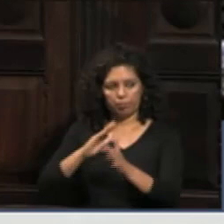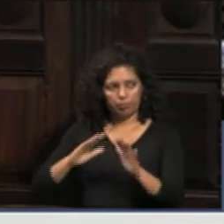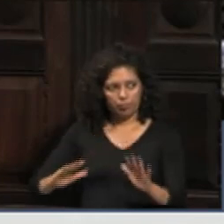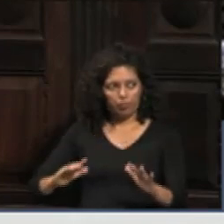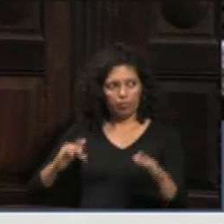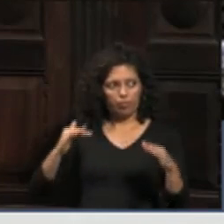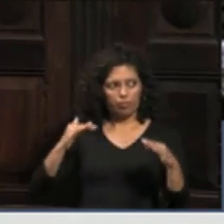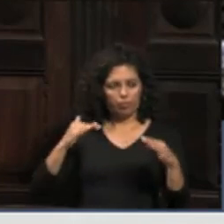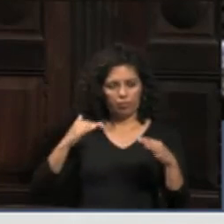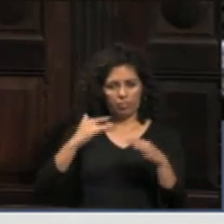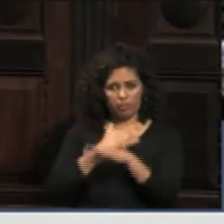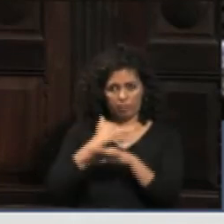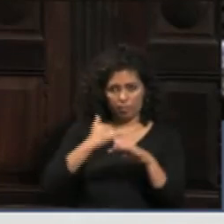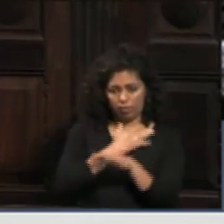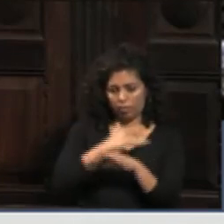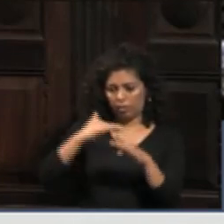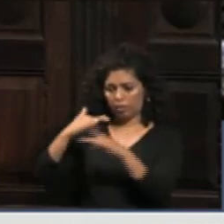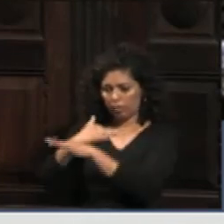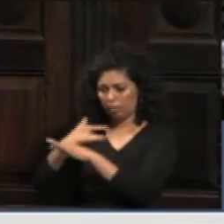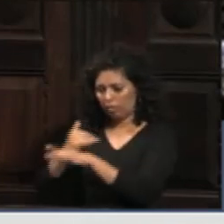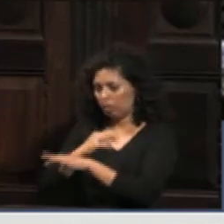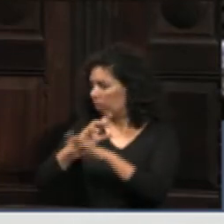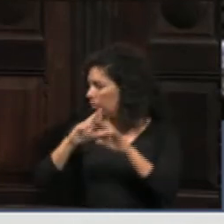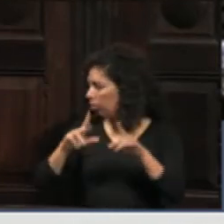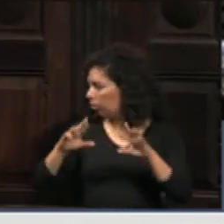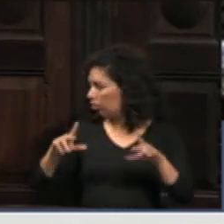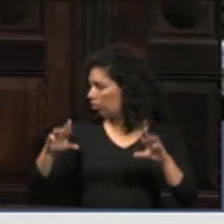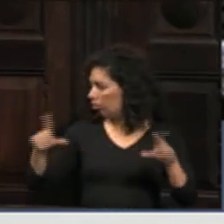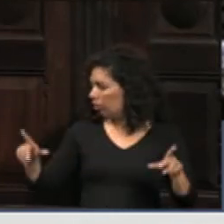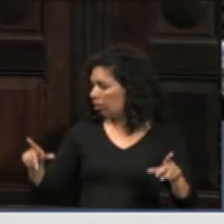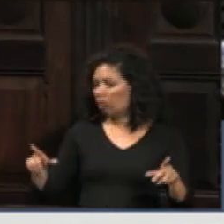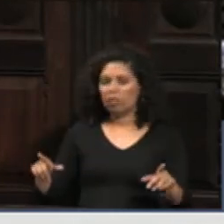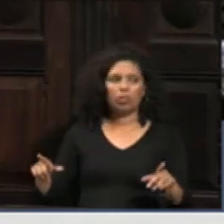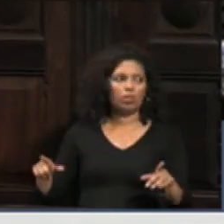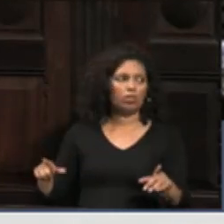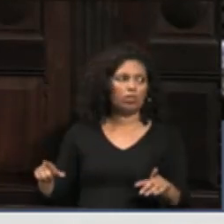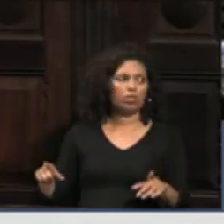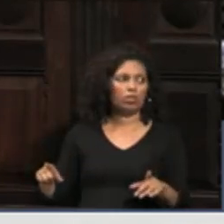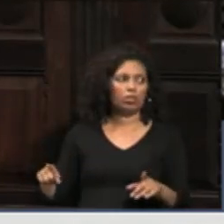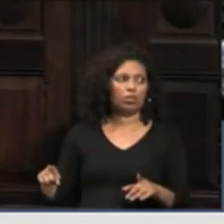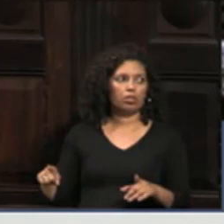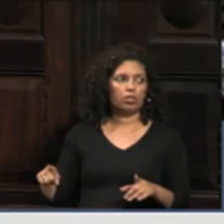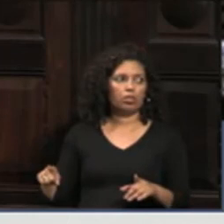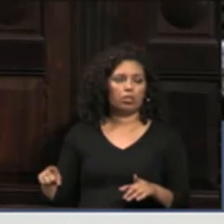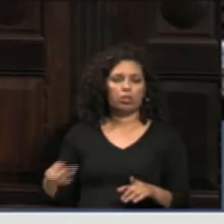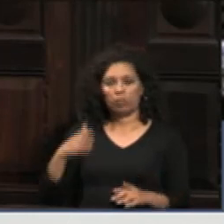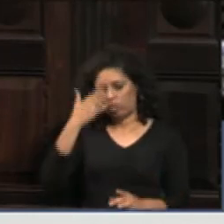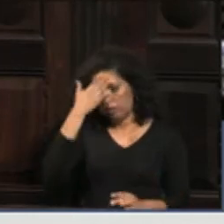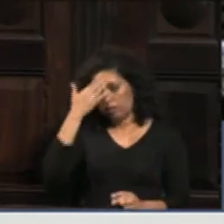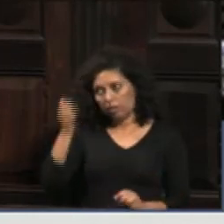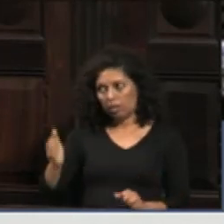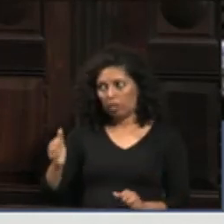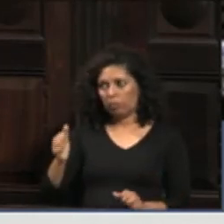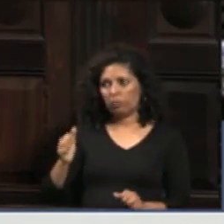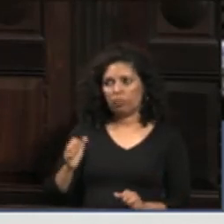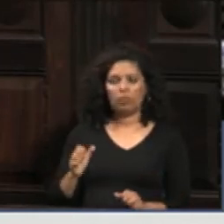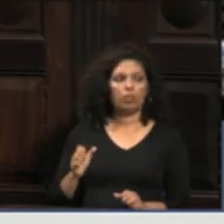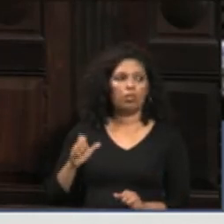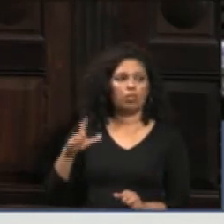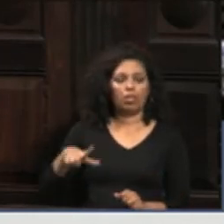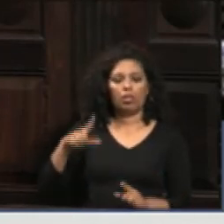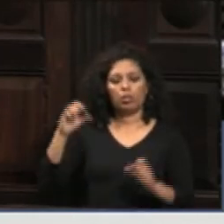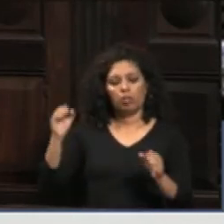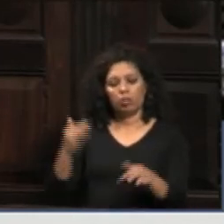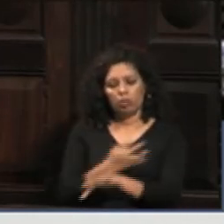da cidade que tem à frente da sua gestão, ele sabe perfeitamente que a